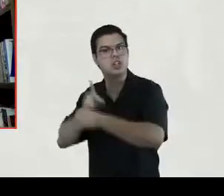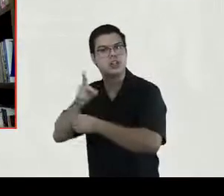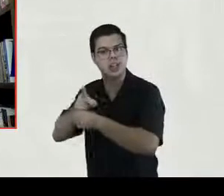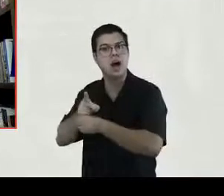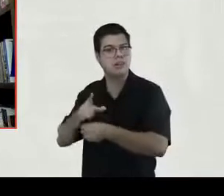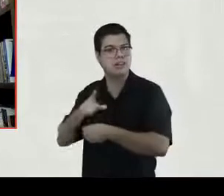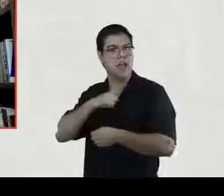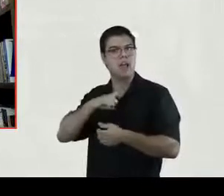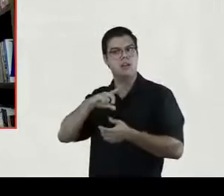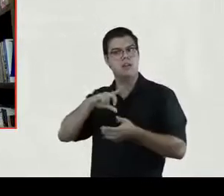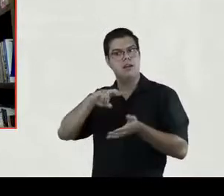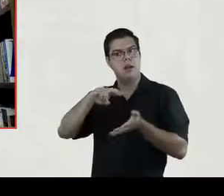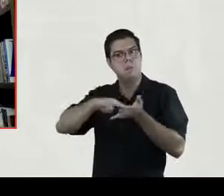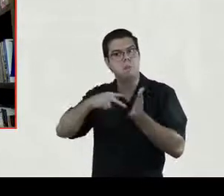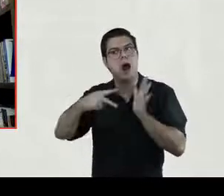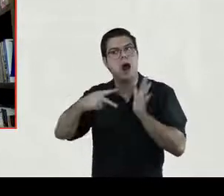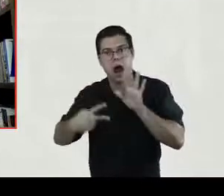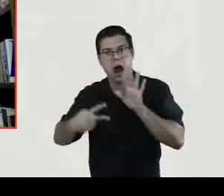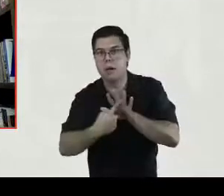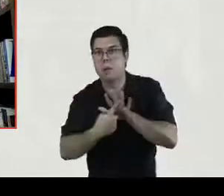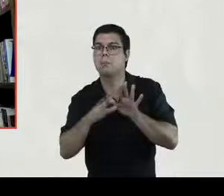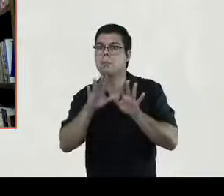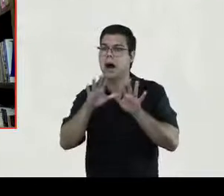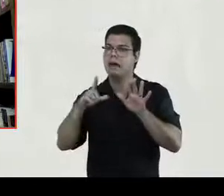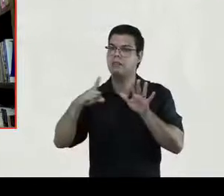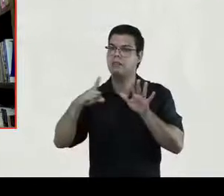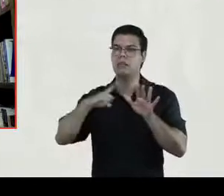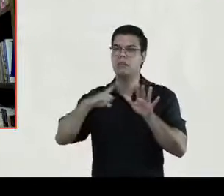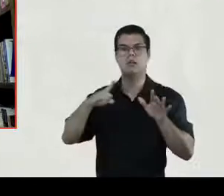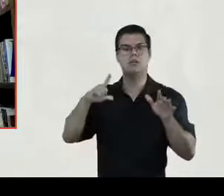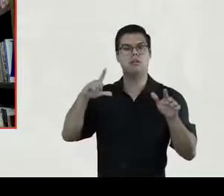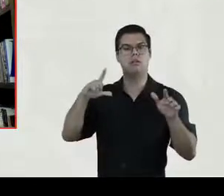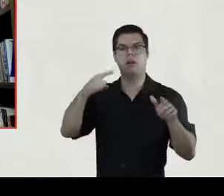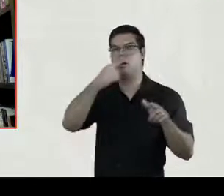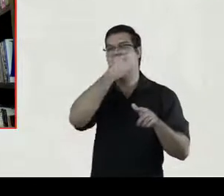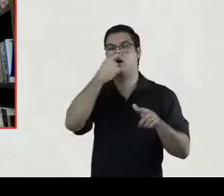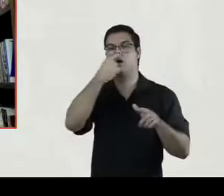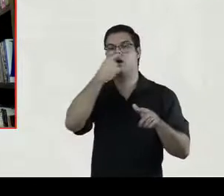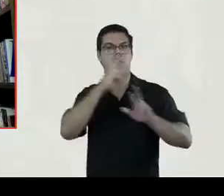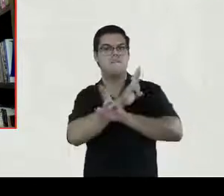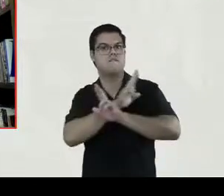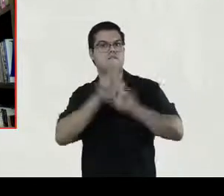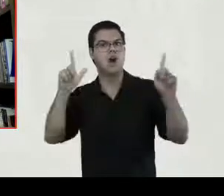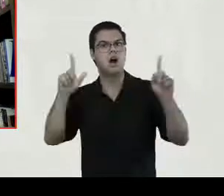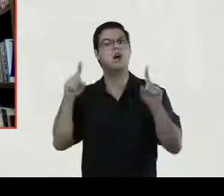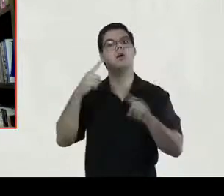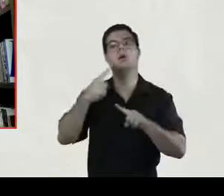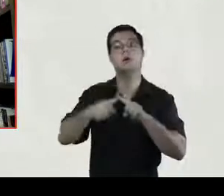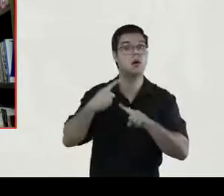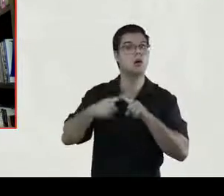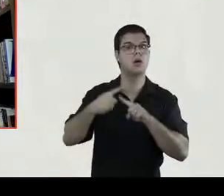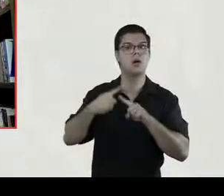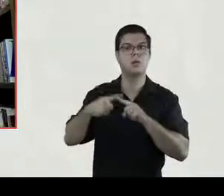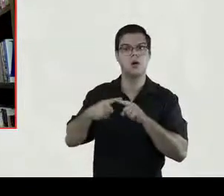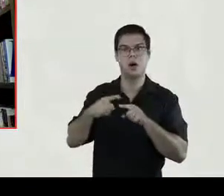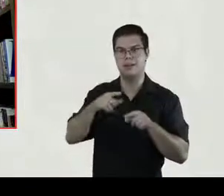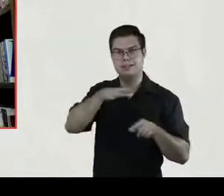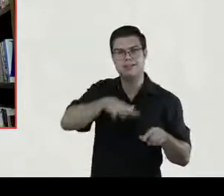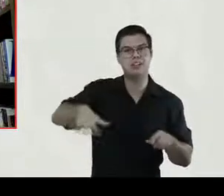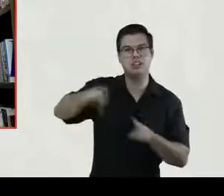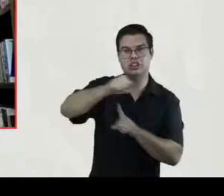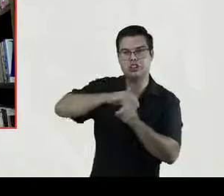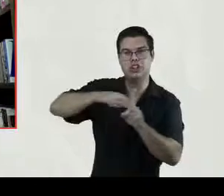ser pragmático, é revolucionário no sentido que as humanidades, de uma maneira geral, são muito desvalorizadas no campo da